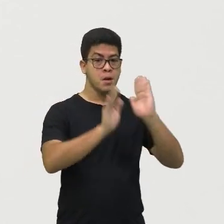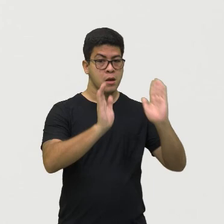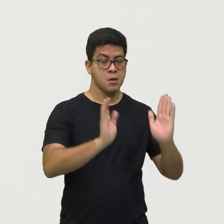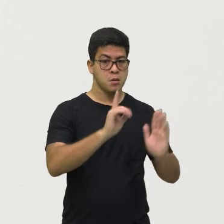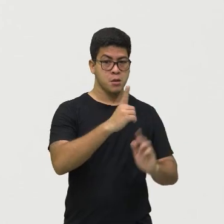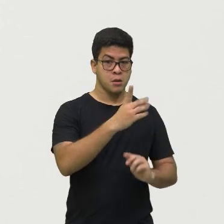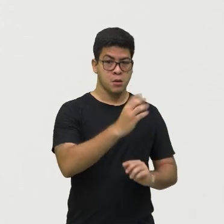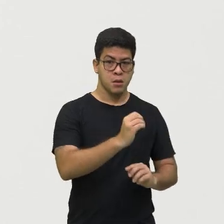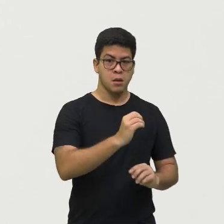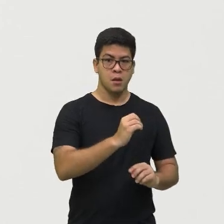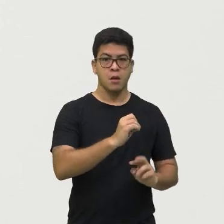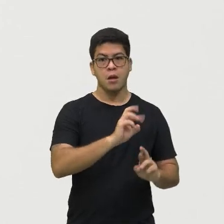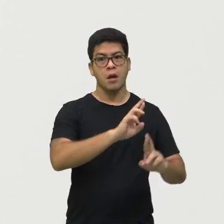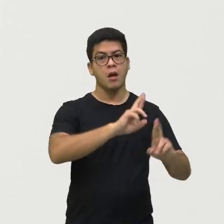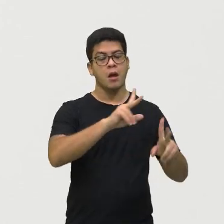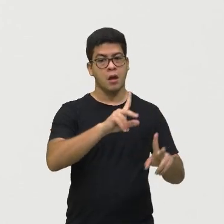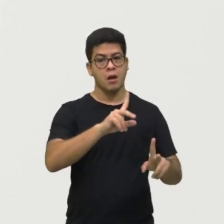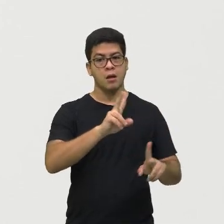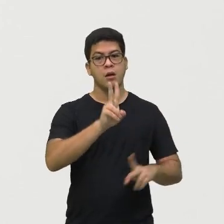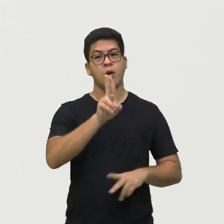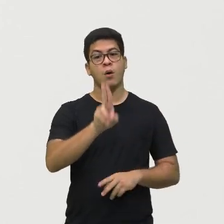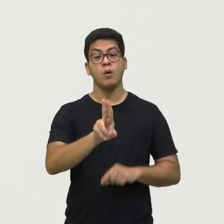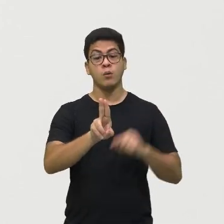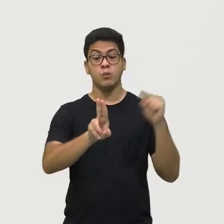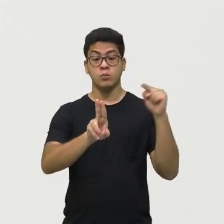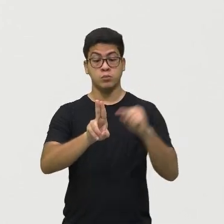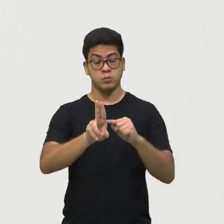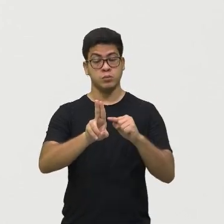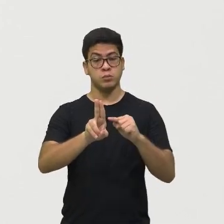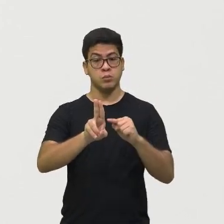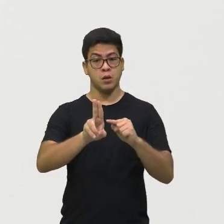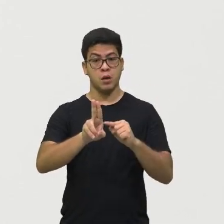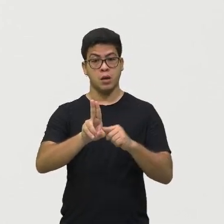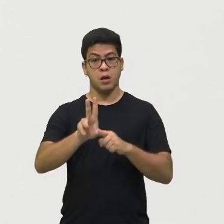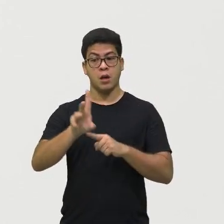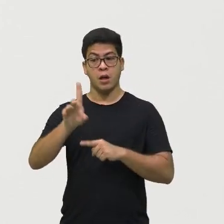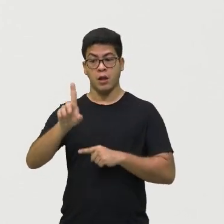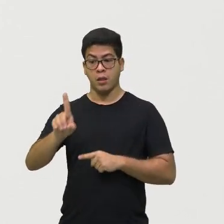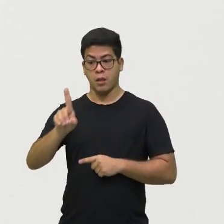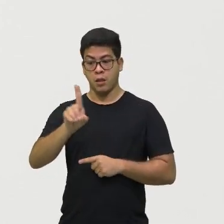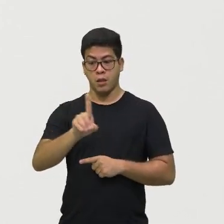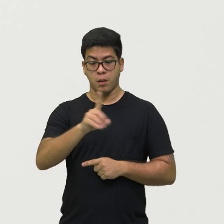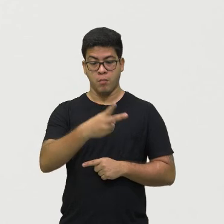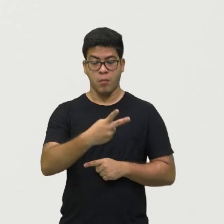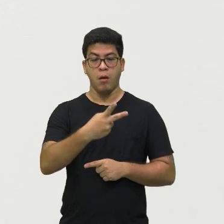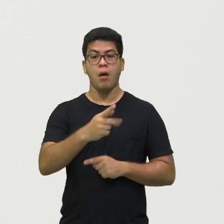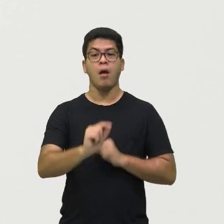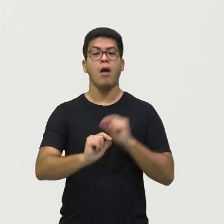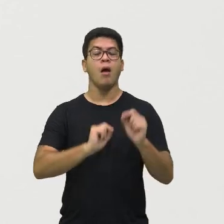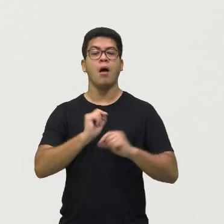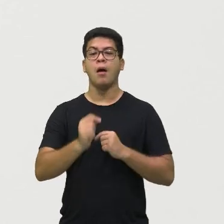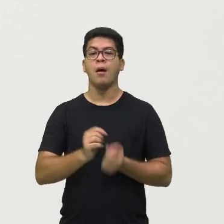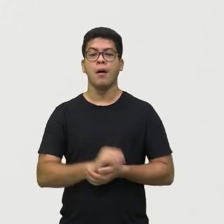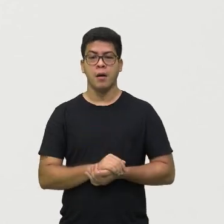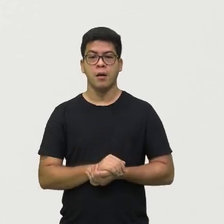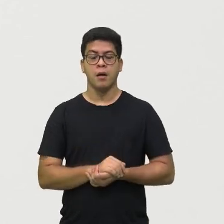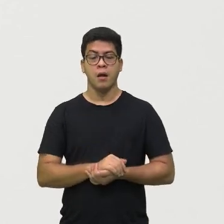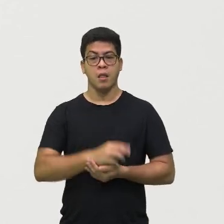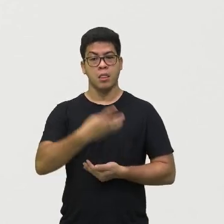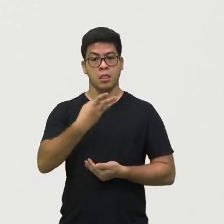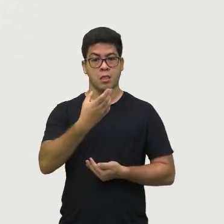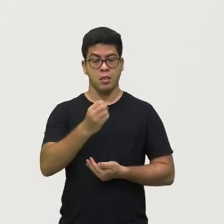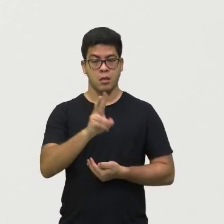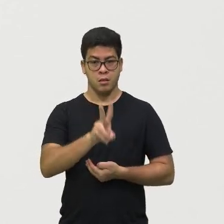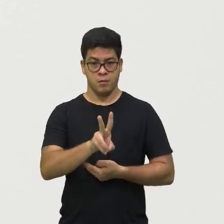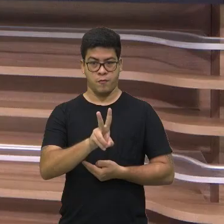eu vou ter aqui uma diferença de potencial, que é representada pela letra U, que vale 30 volts. Então é